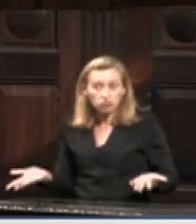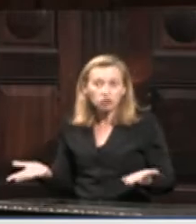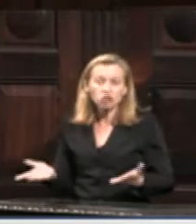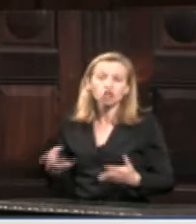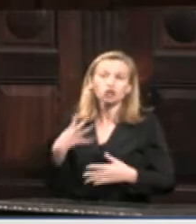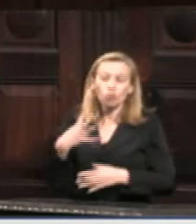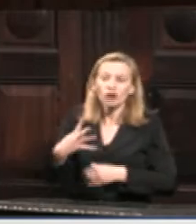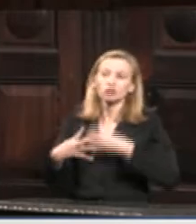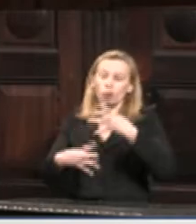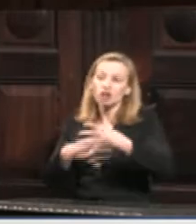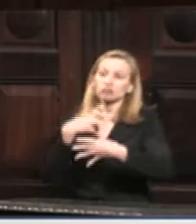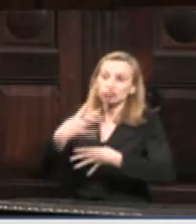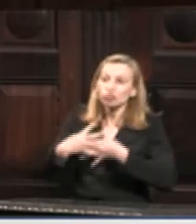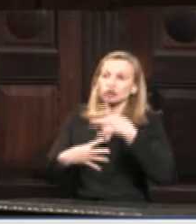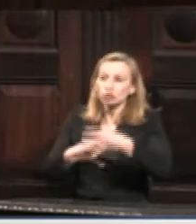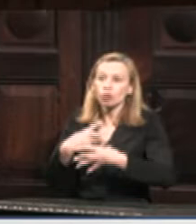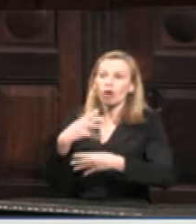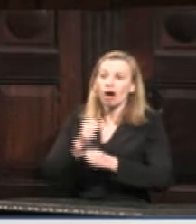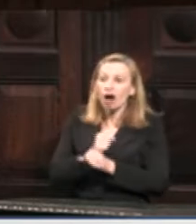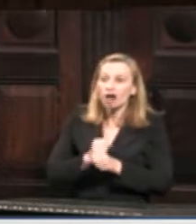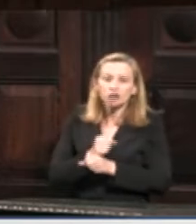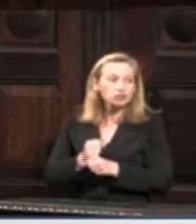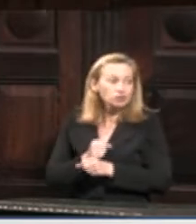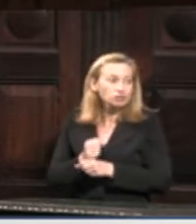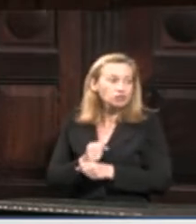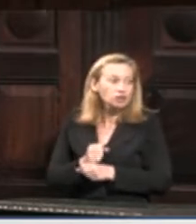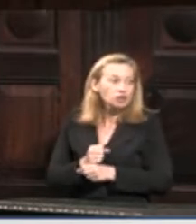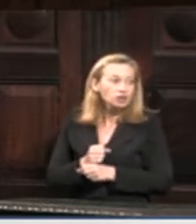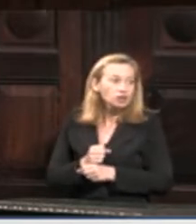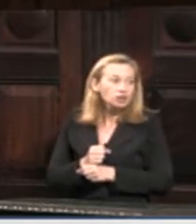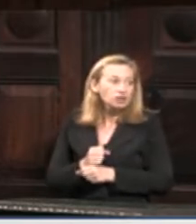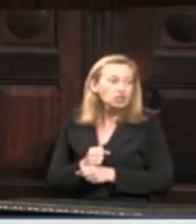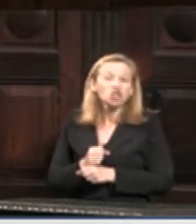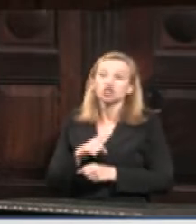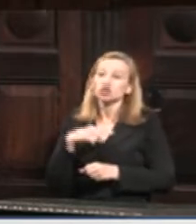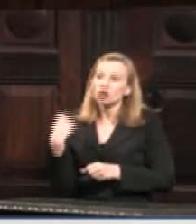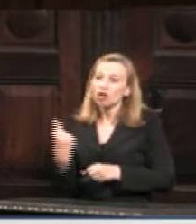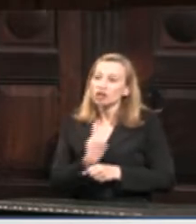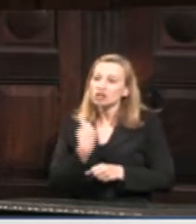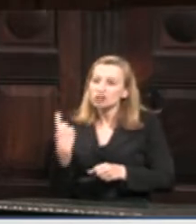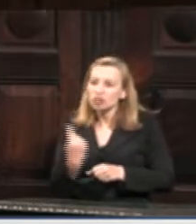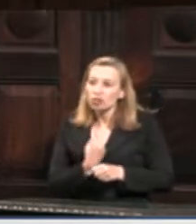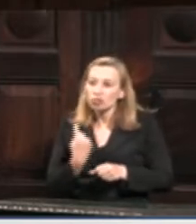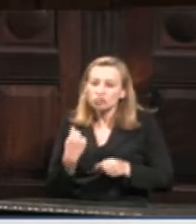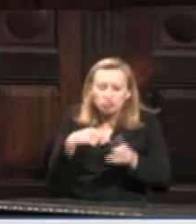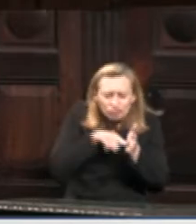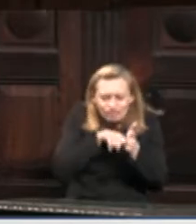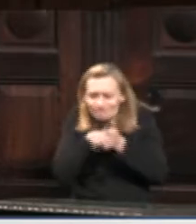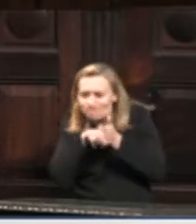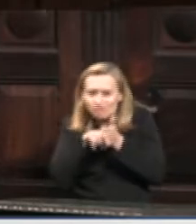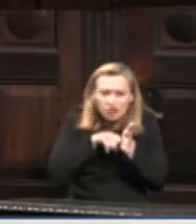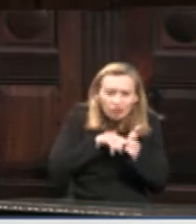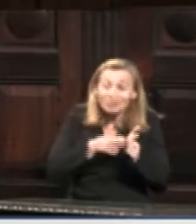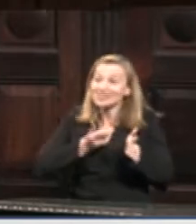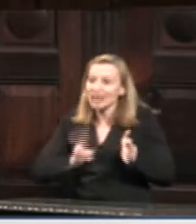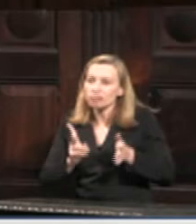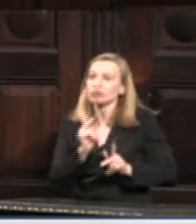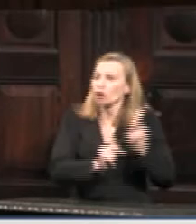anos aqui passamos por um vestibular, nossa vida é avaliada, nossa vida é